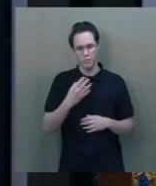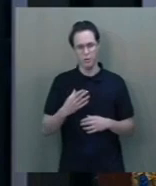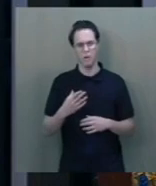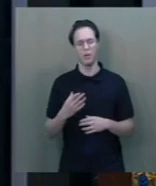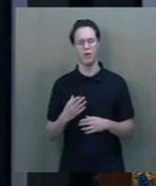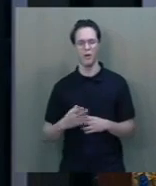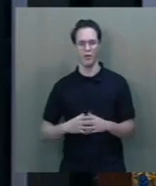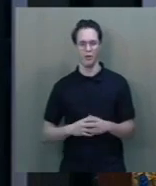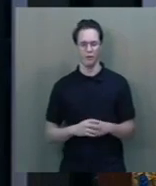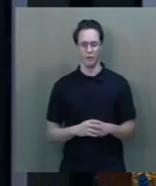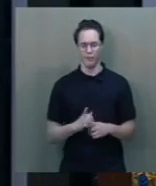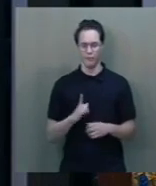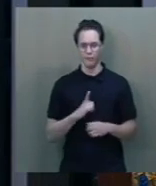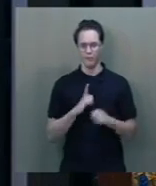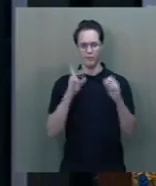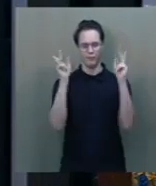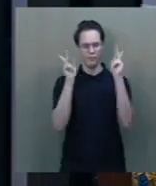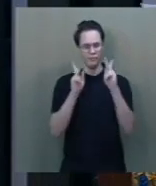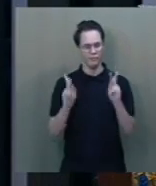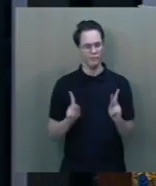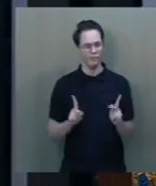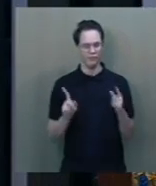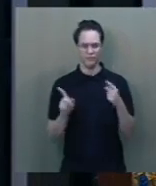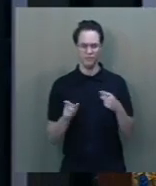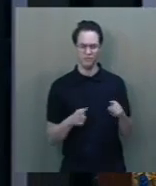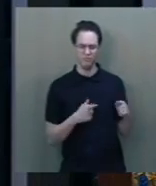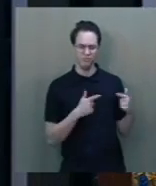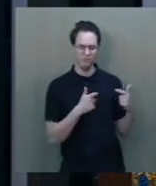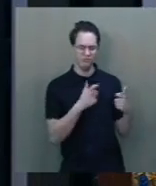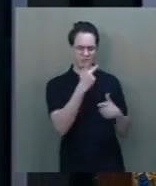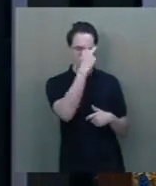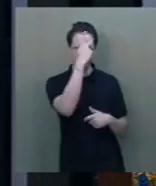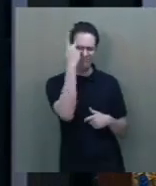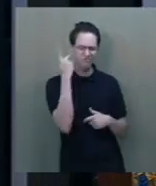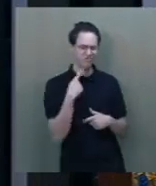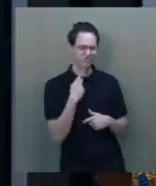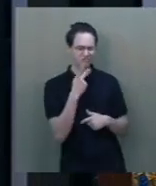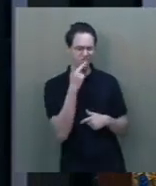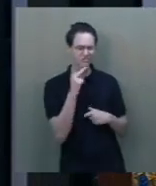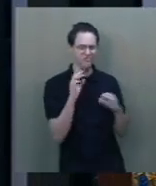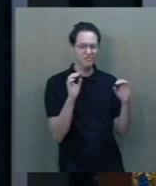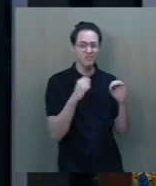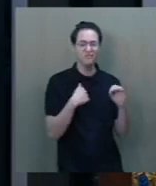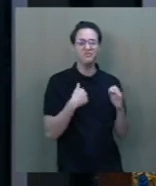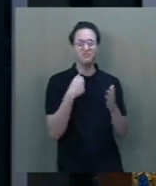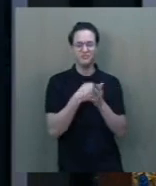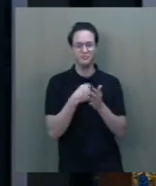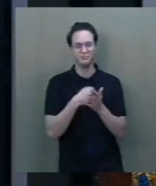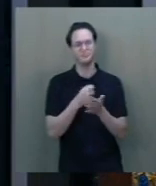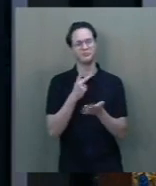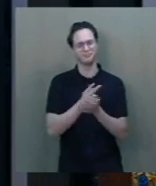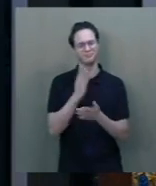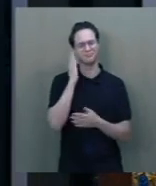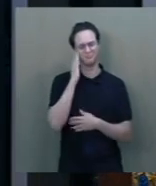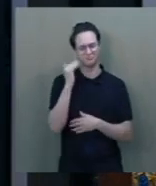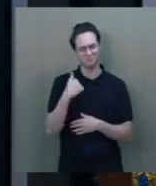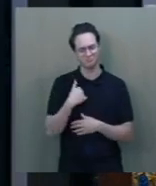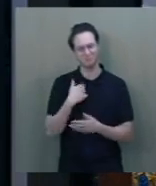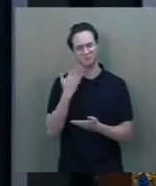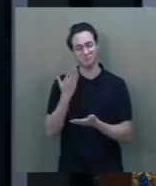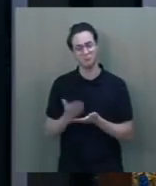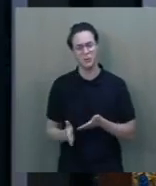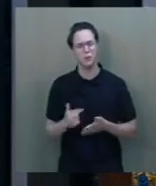pela paz contra a guerra, lutei por quem não tem voz e lutei mesmo quando sabia que ia perder. Lutei